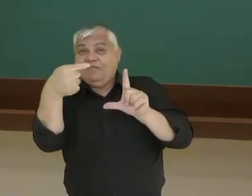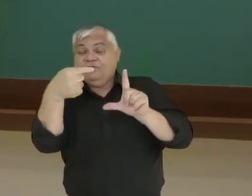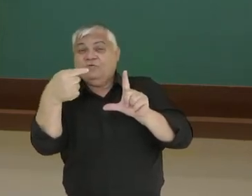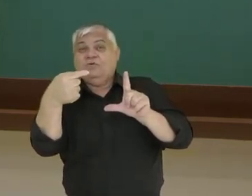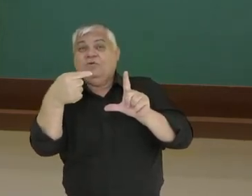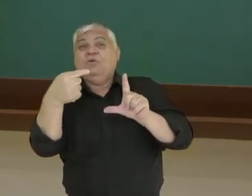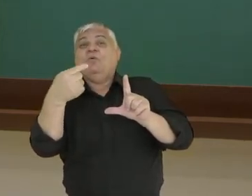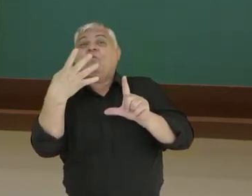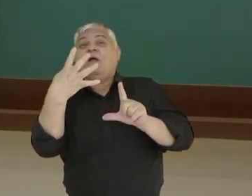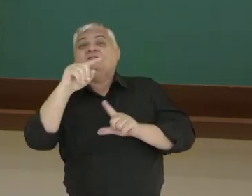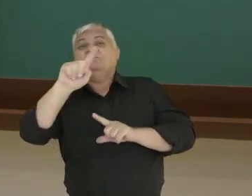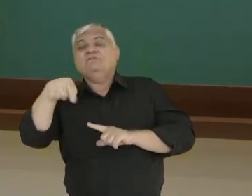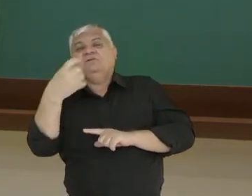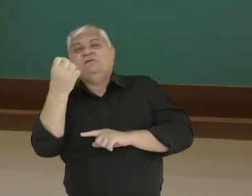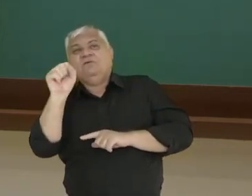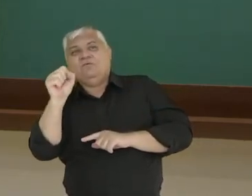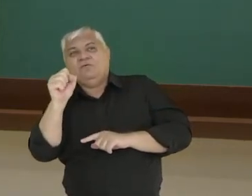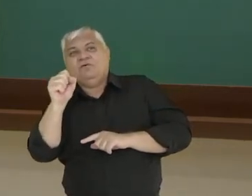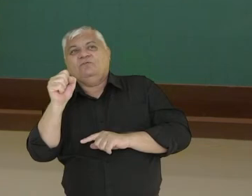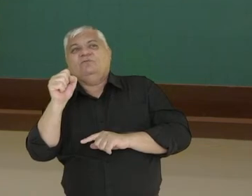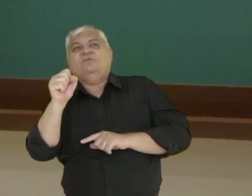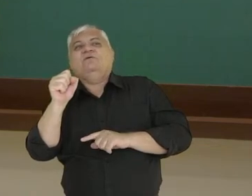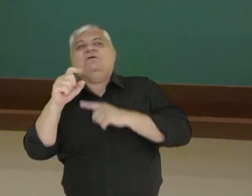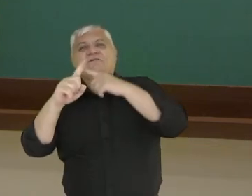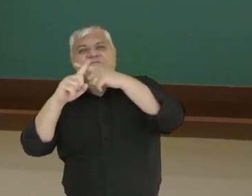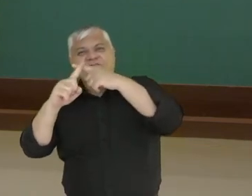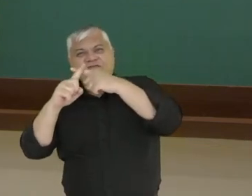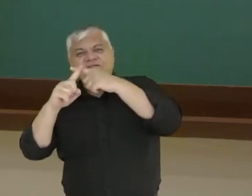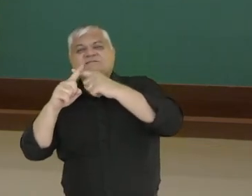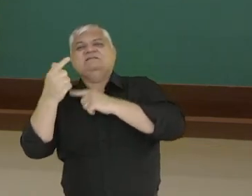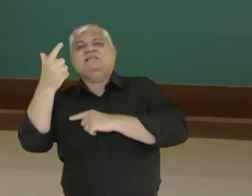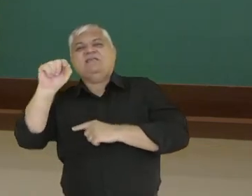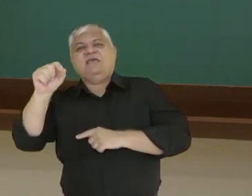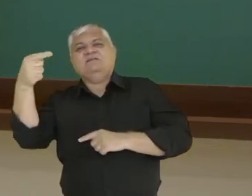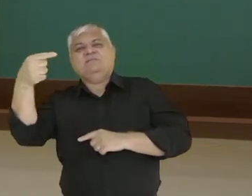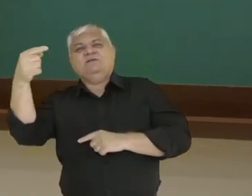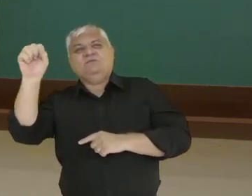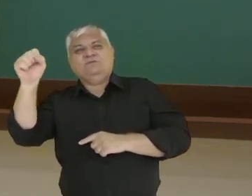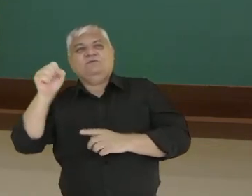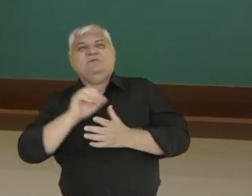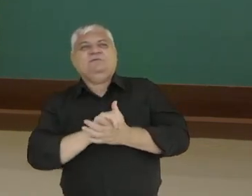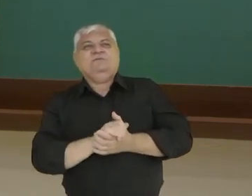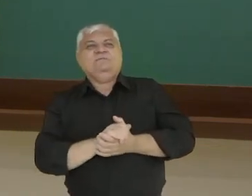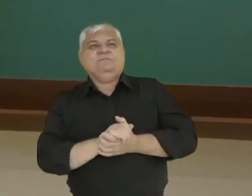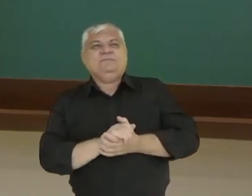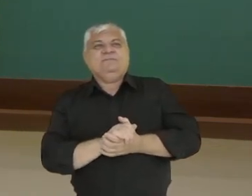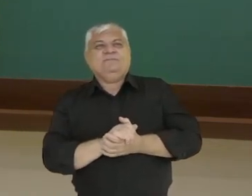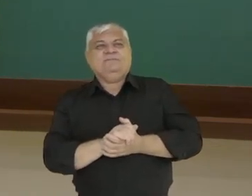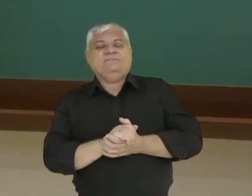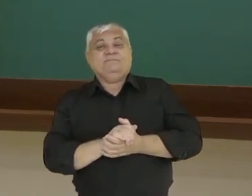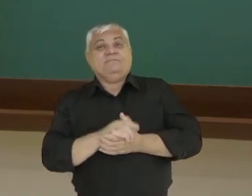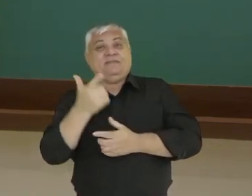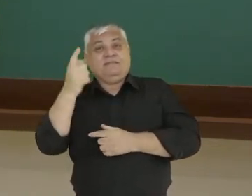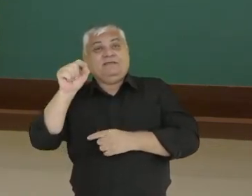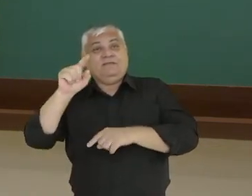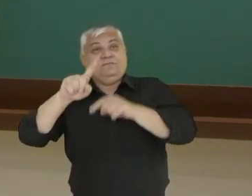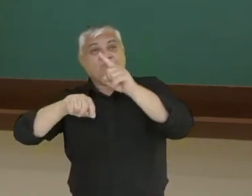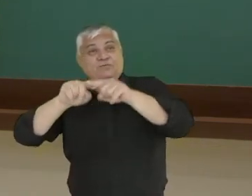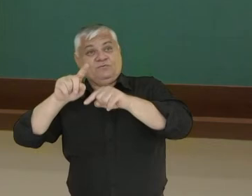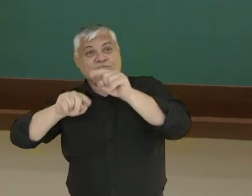o log de 4,8 vezes 10 na menos 8. Aqui eu tenho um produto,